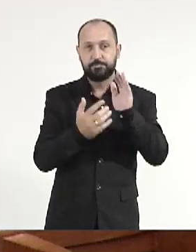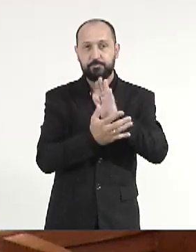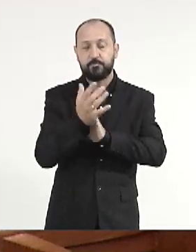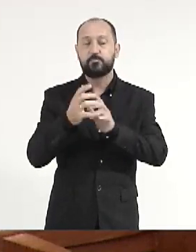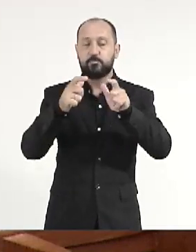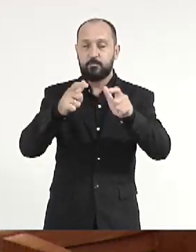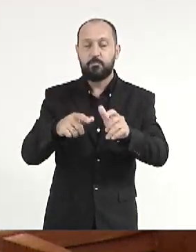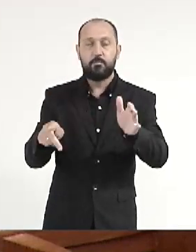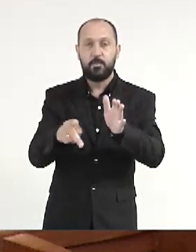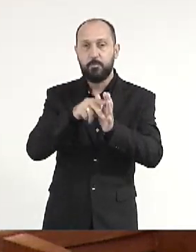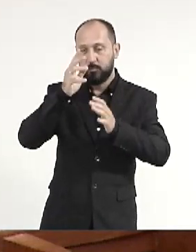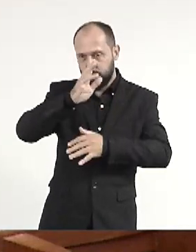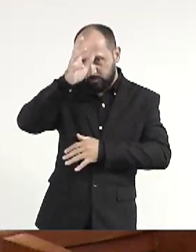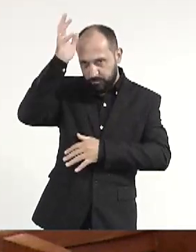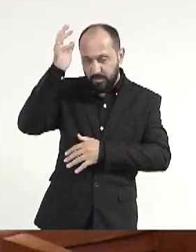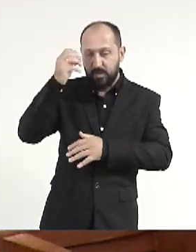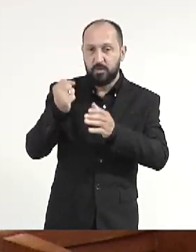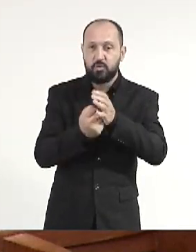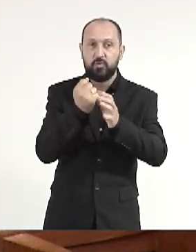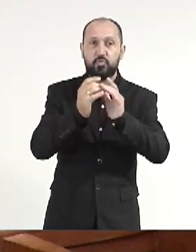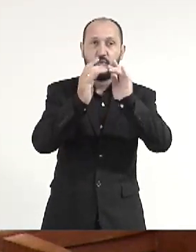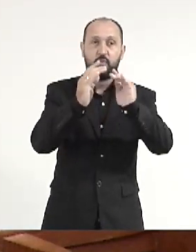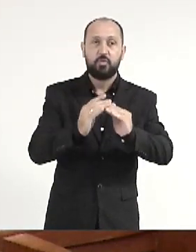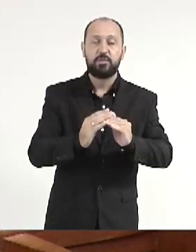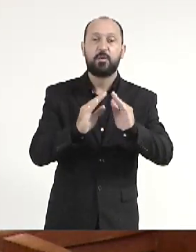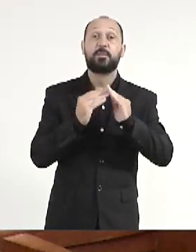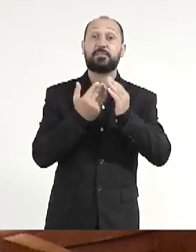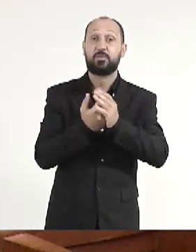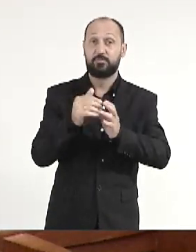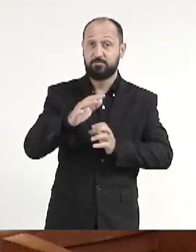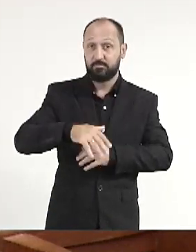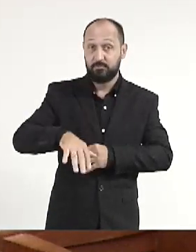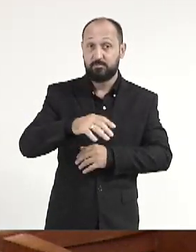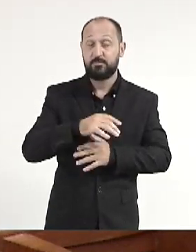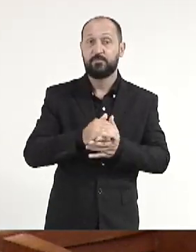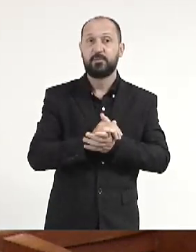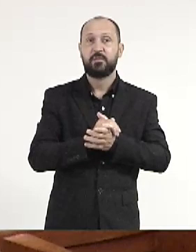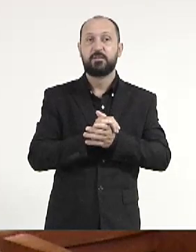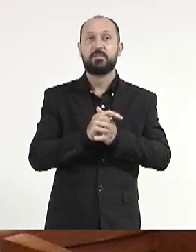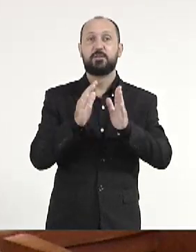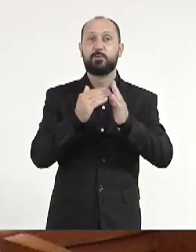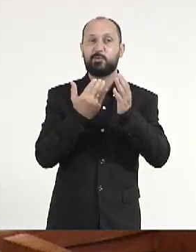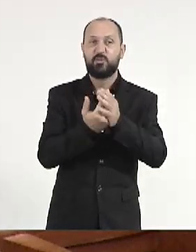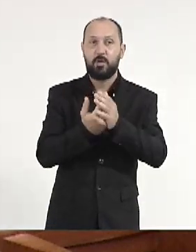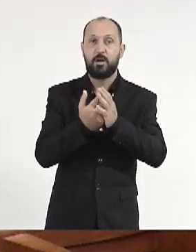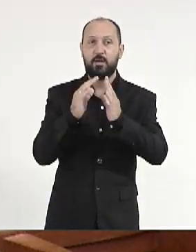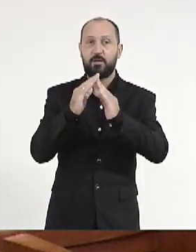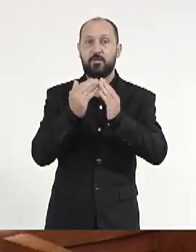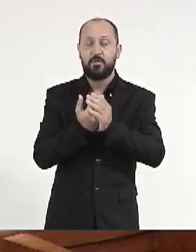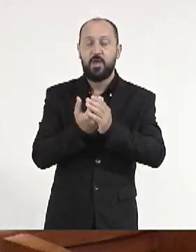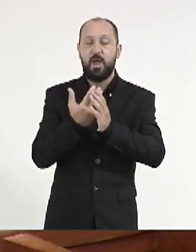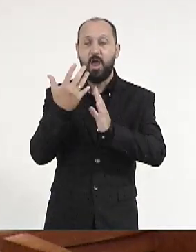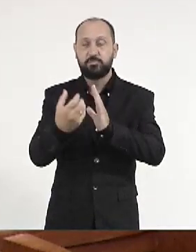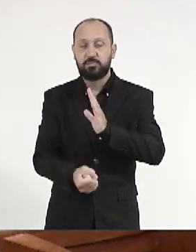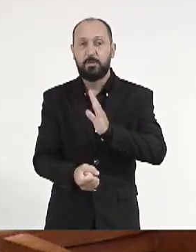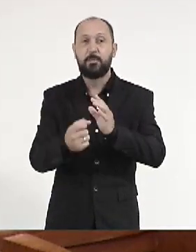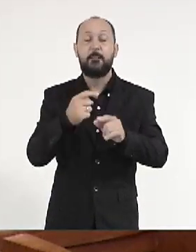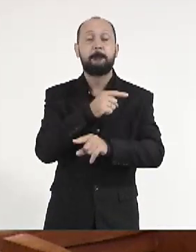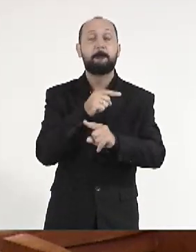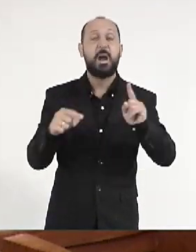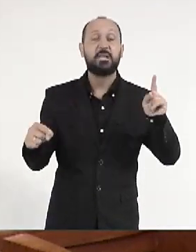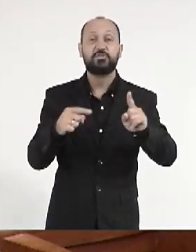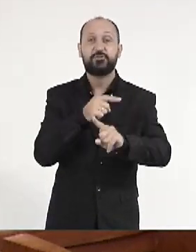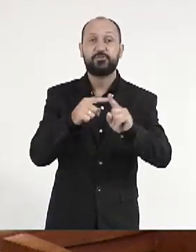do bombeiro que se instalou onde era uma escola. Essa escola foi desativada porque parte da